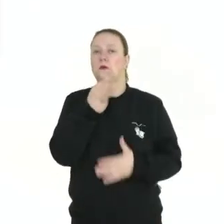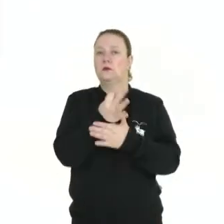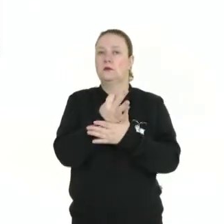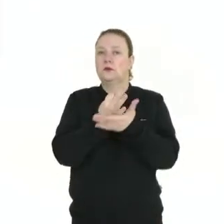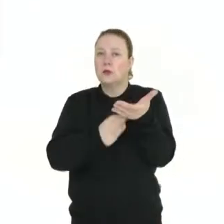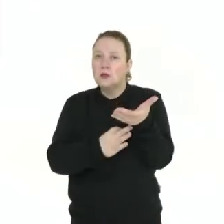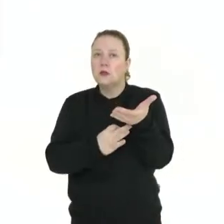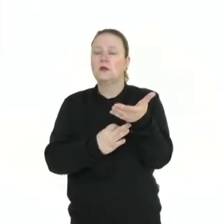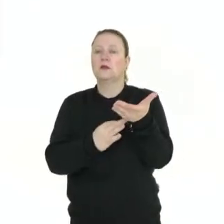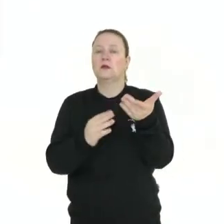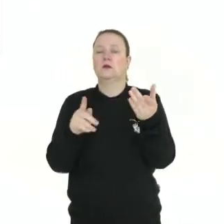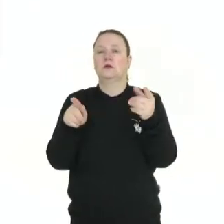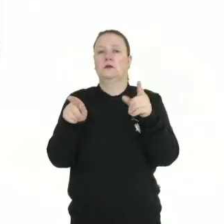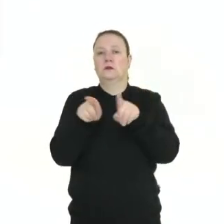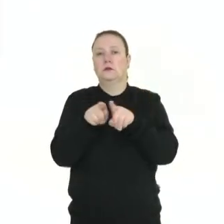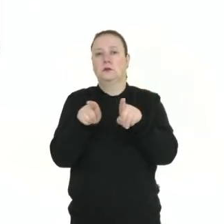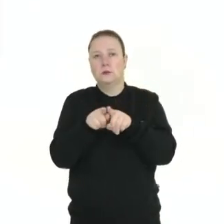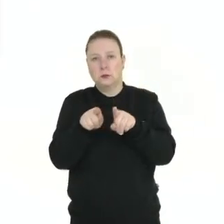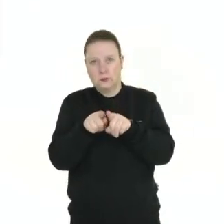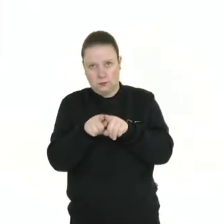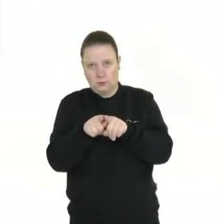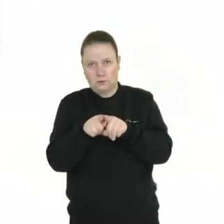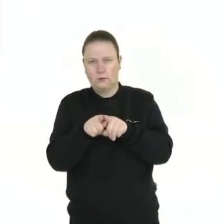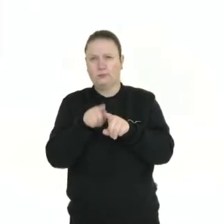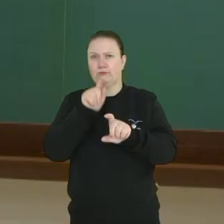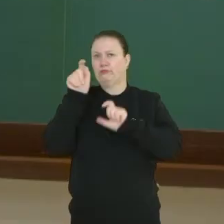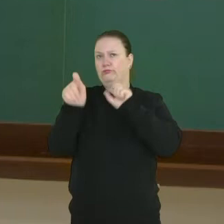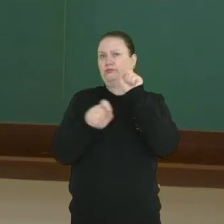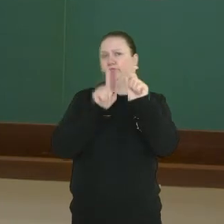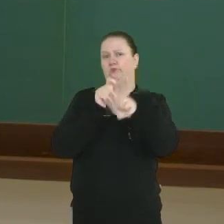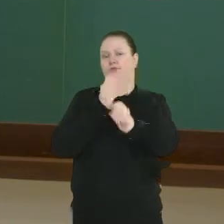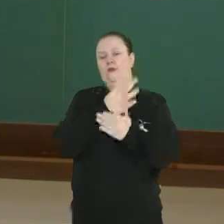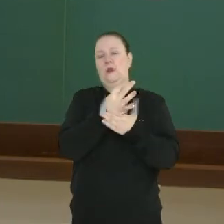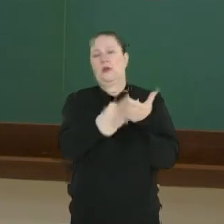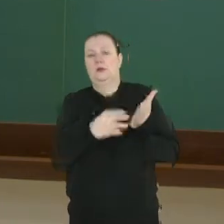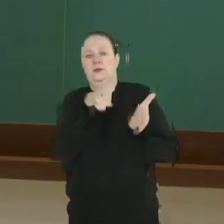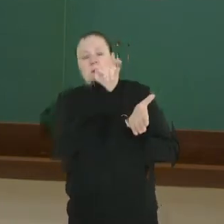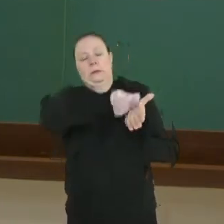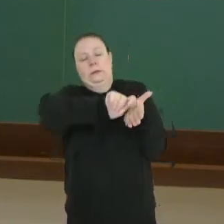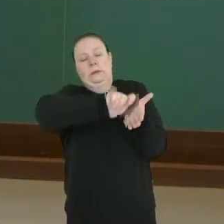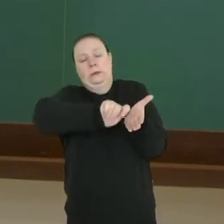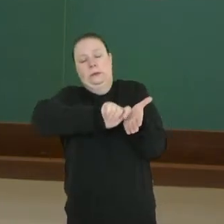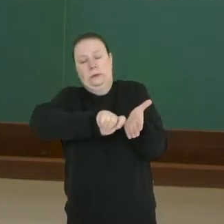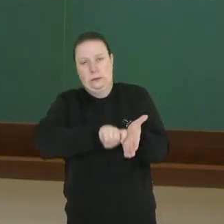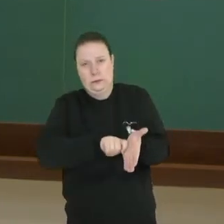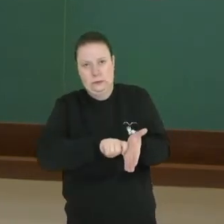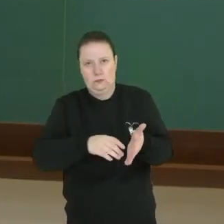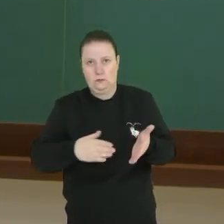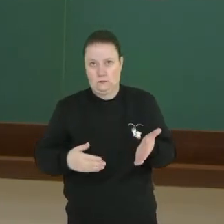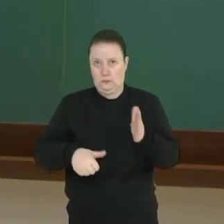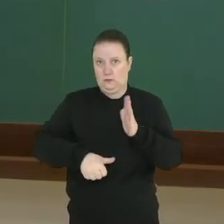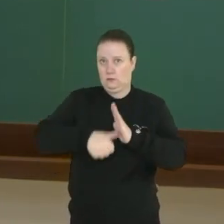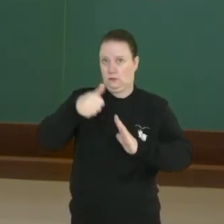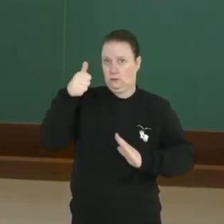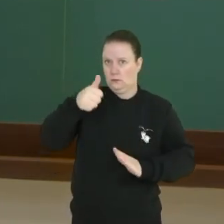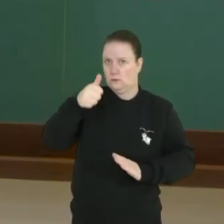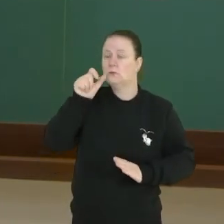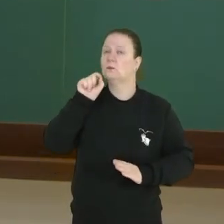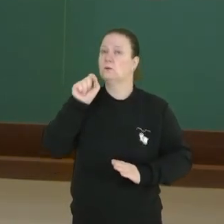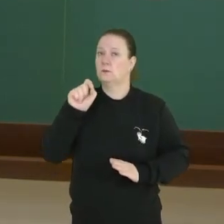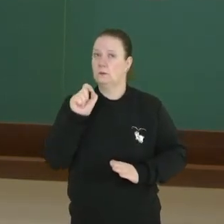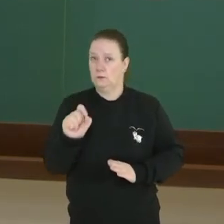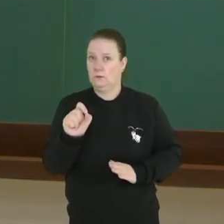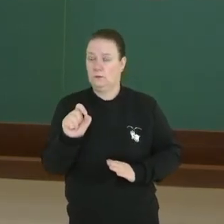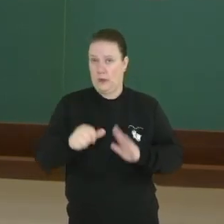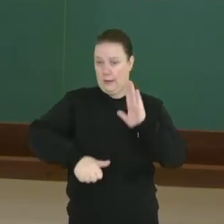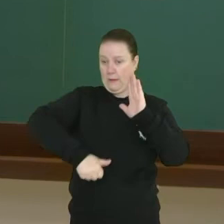da oralidade, né? Então, o que é esse texto transcrito? Então, primeiramente, né, o texto era